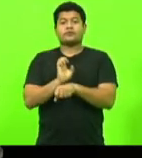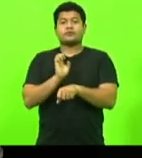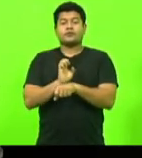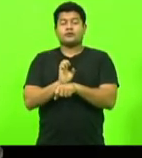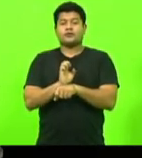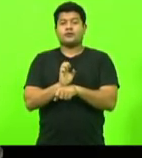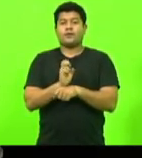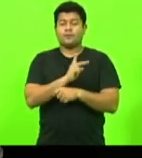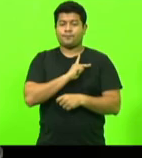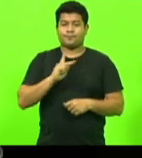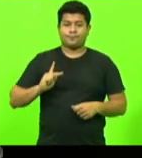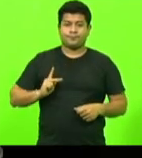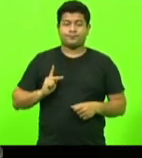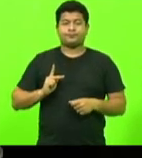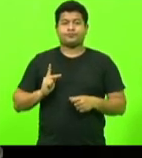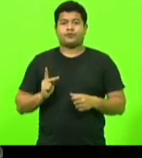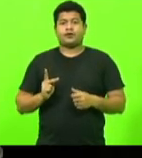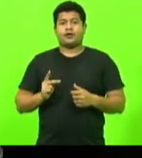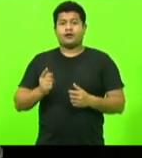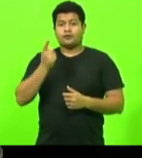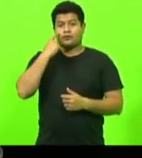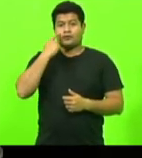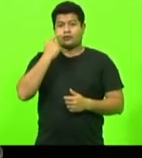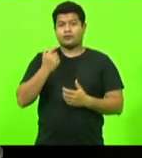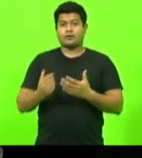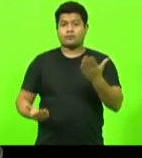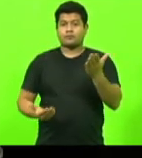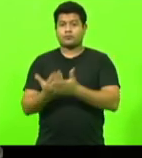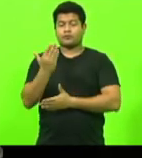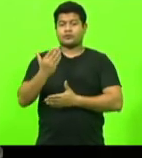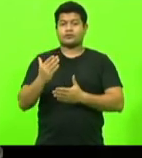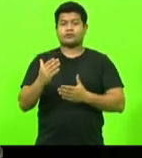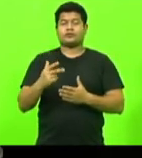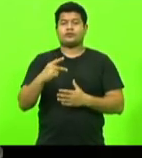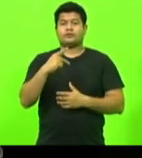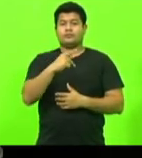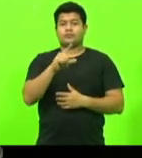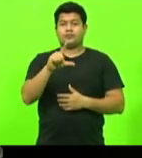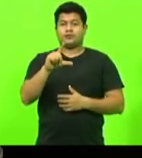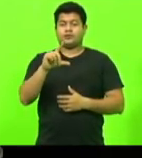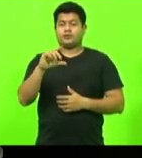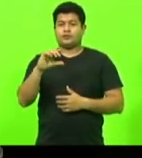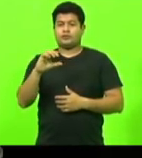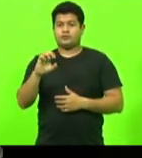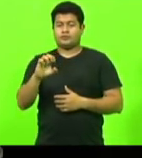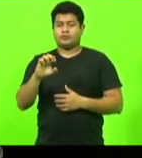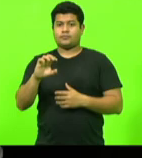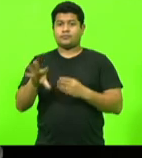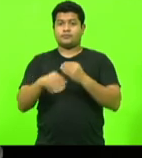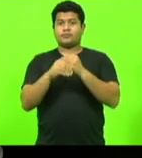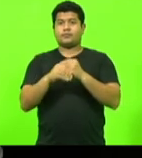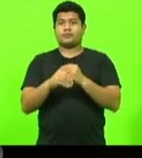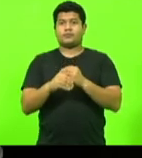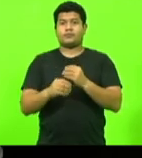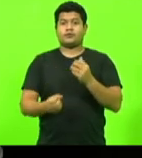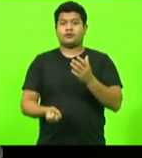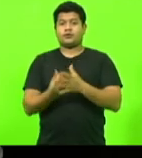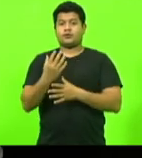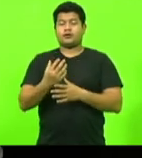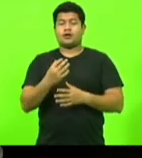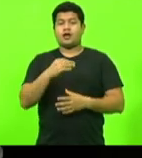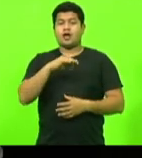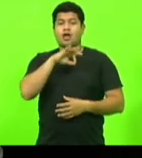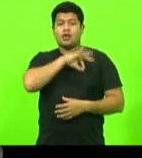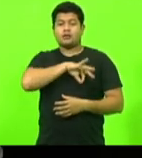caso concreto, com a aprovação da emenda constitucional que estabelece remuneração mínima devida